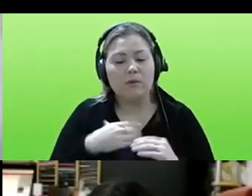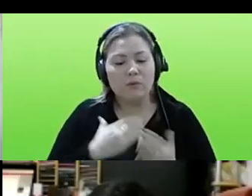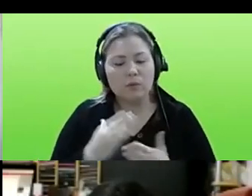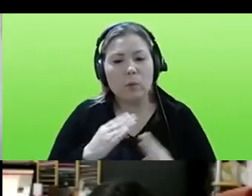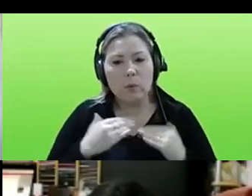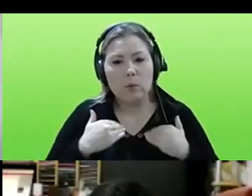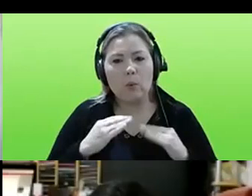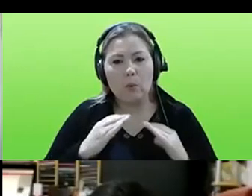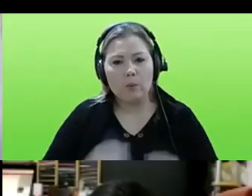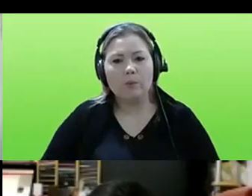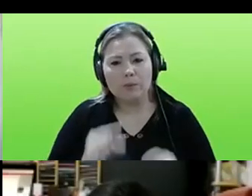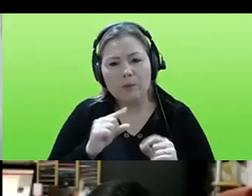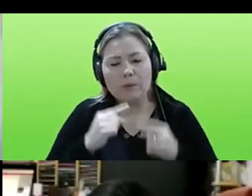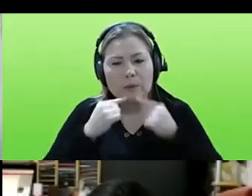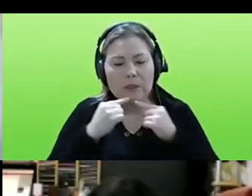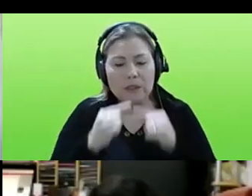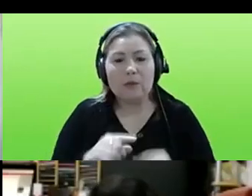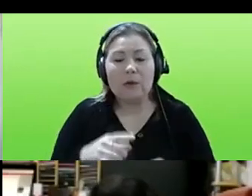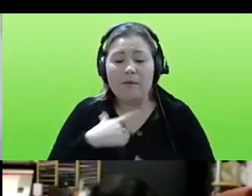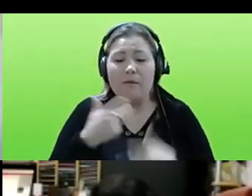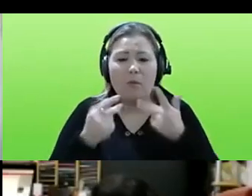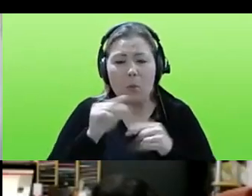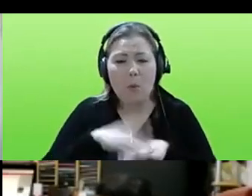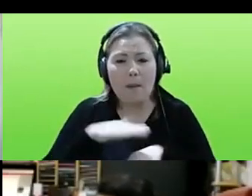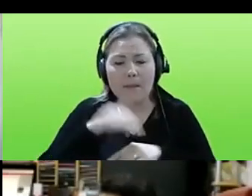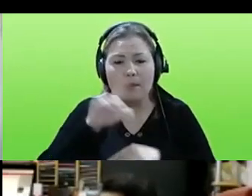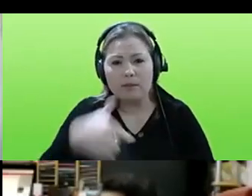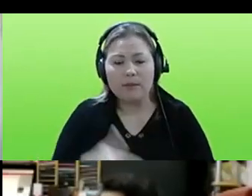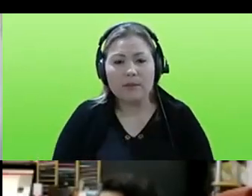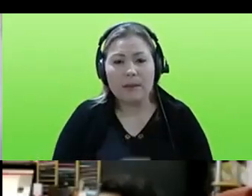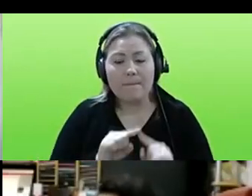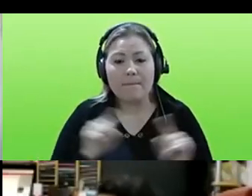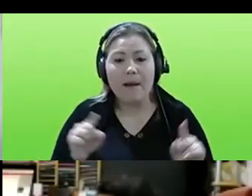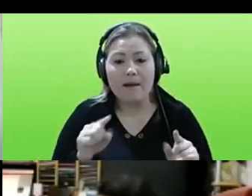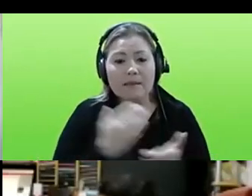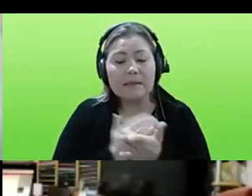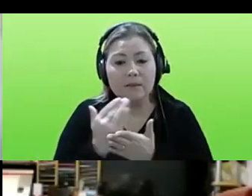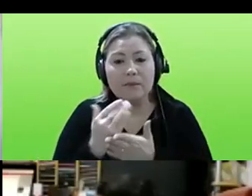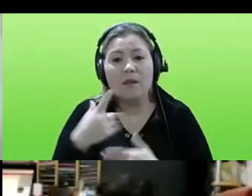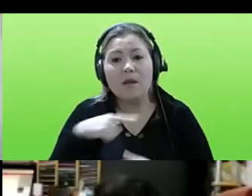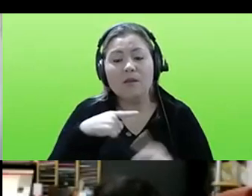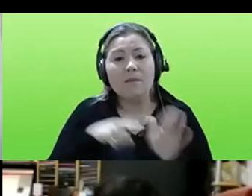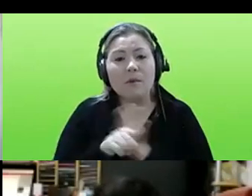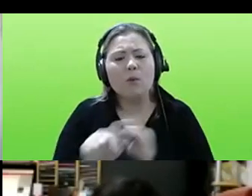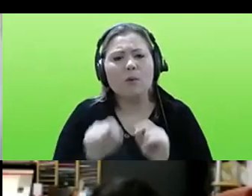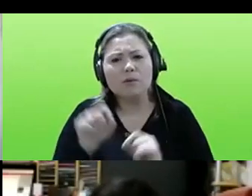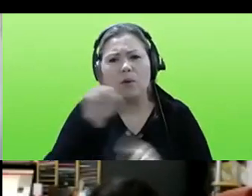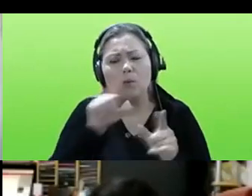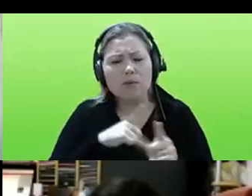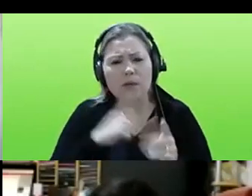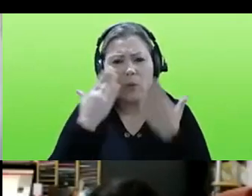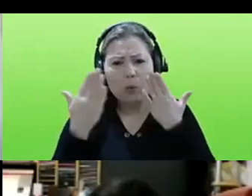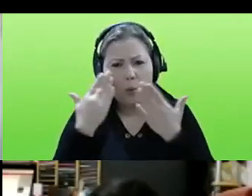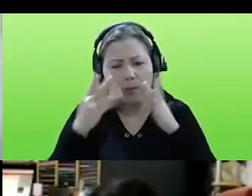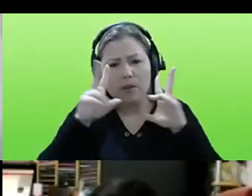pouco mais sobre isso daqui a pouco. Mas, inicialmente, a nossa pergunta é essa. Alguém tem alguma dúvida